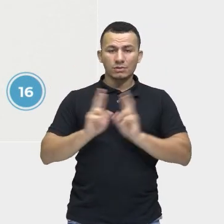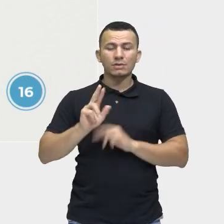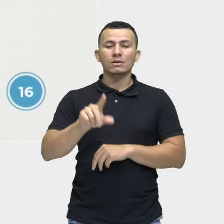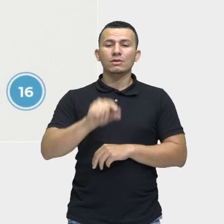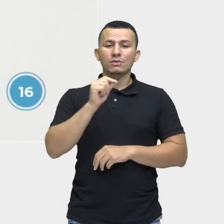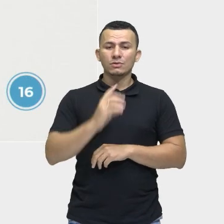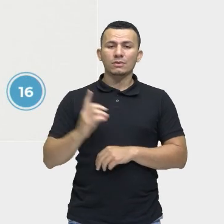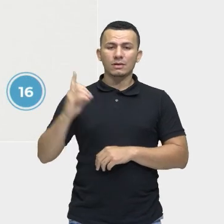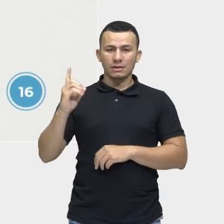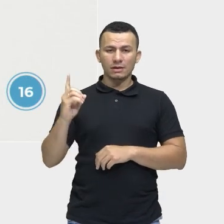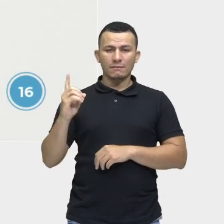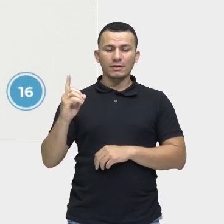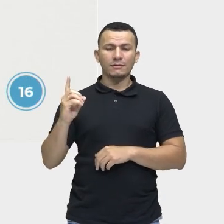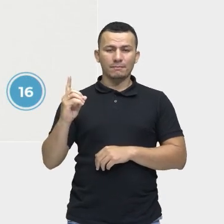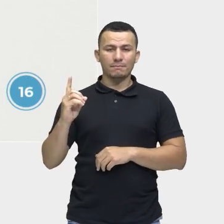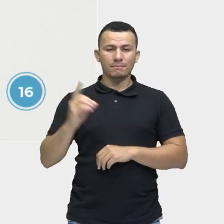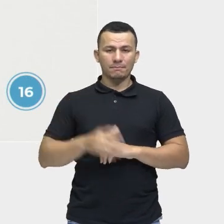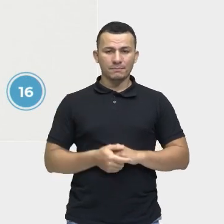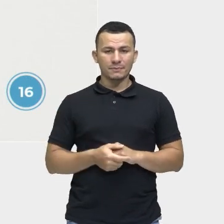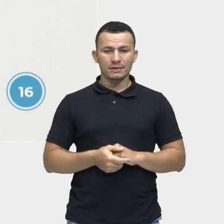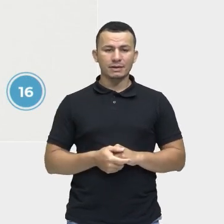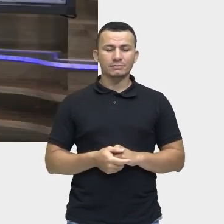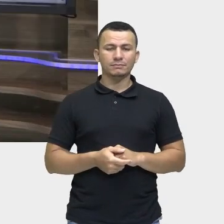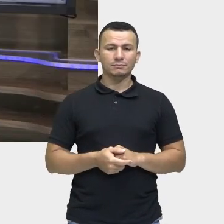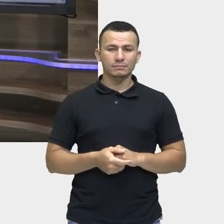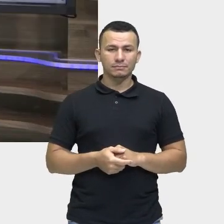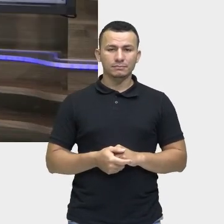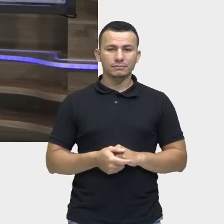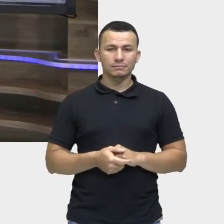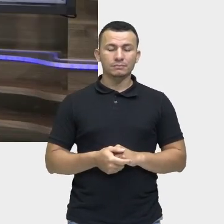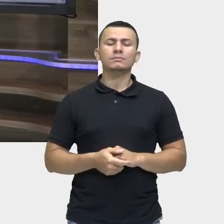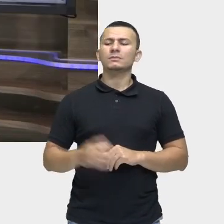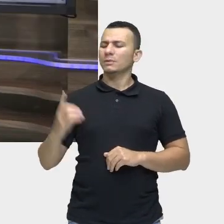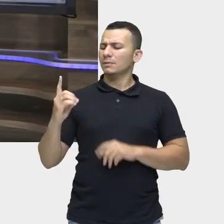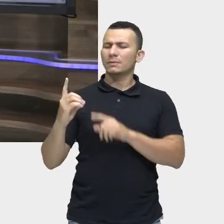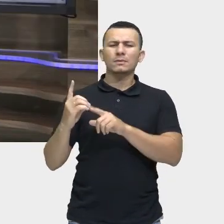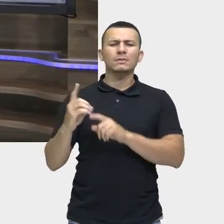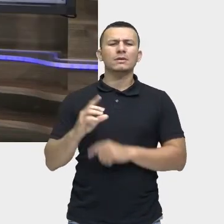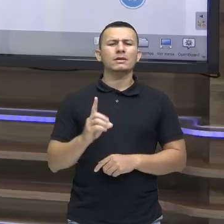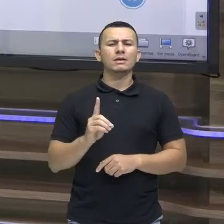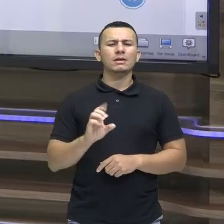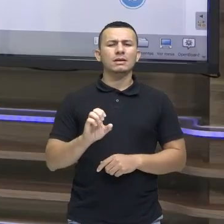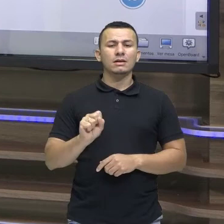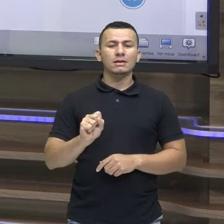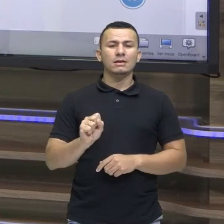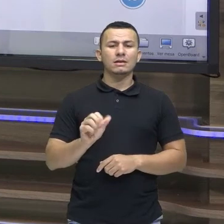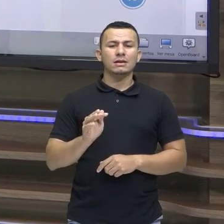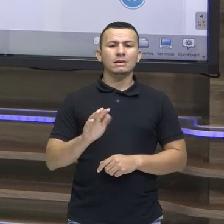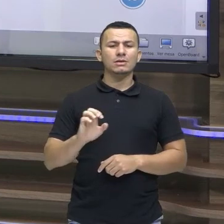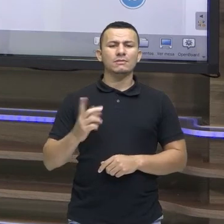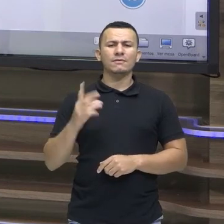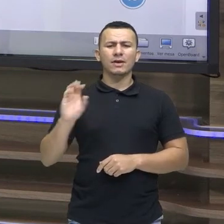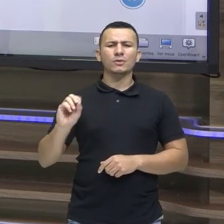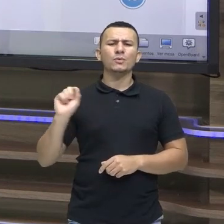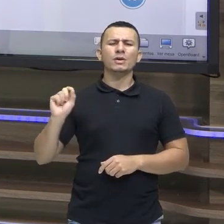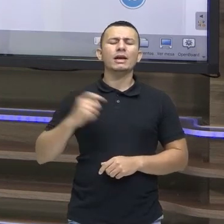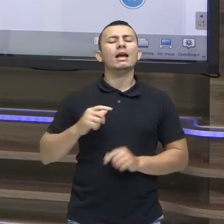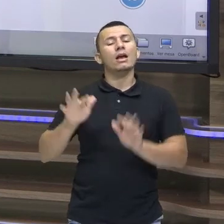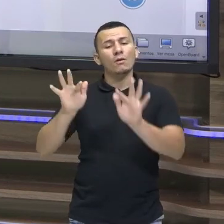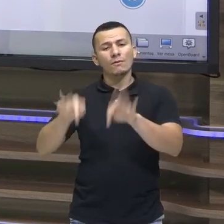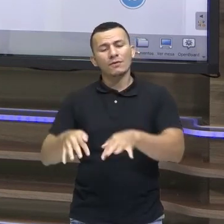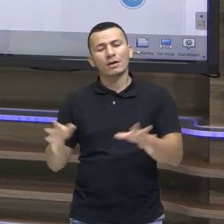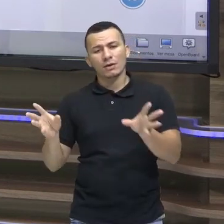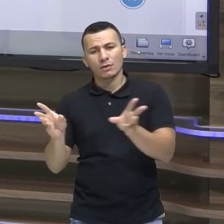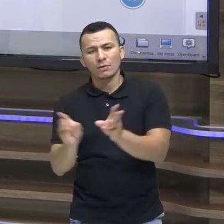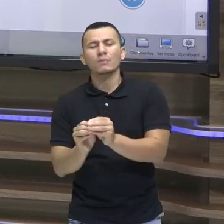assinalaram que é o desfecho, letra D. Gente, o desfecho consiste em quê? Consiste na solução